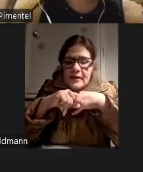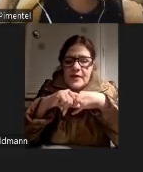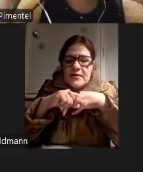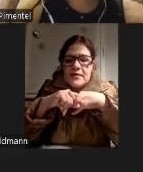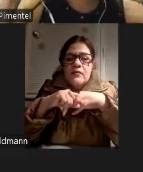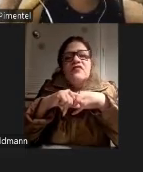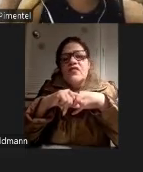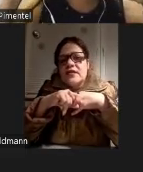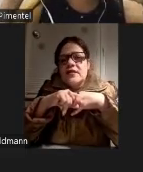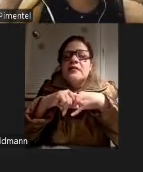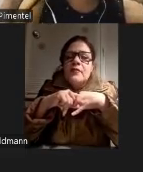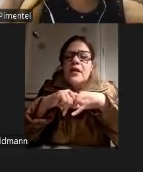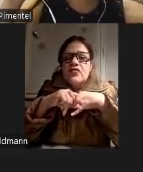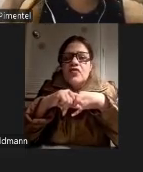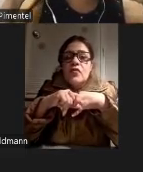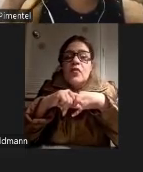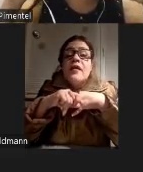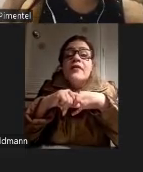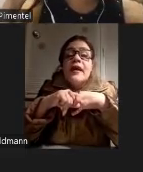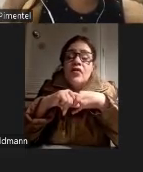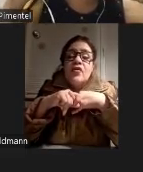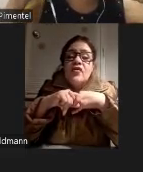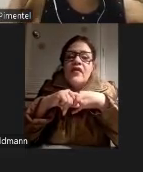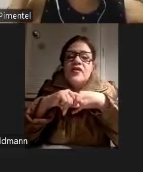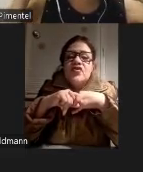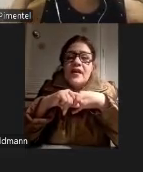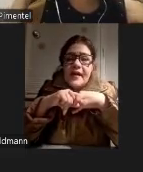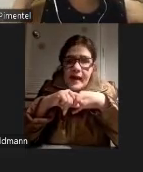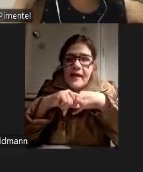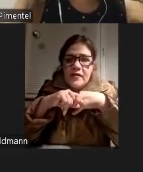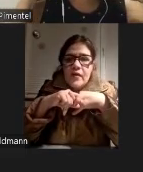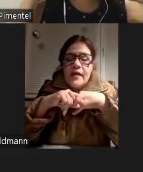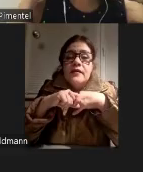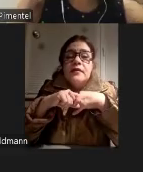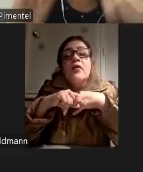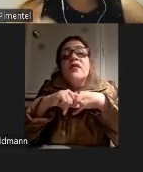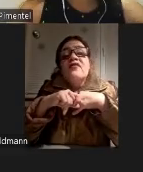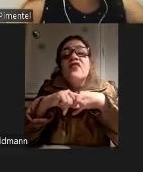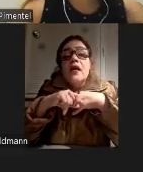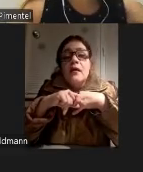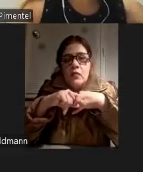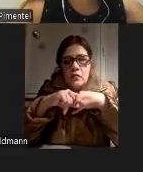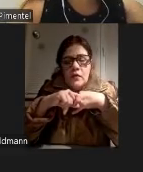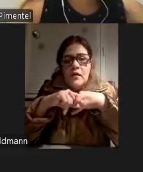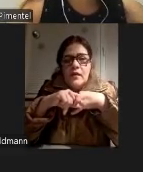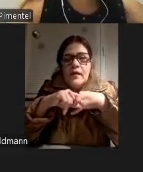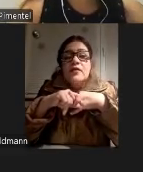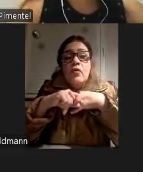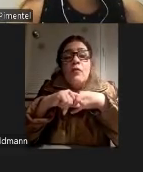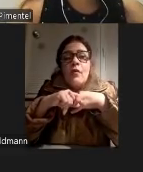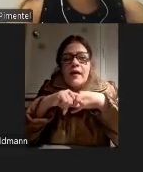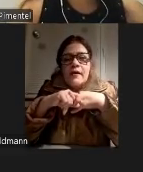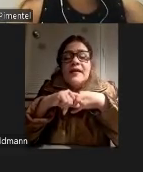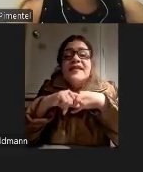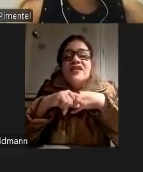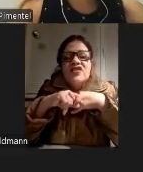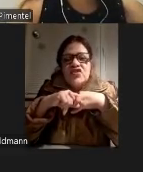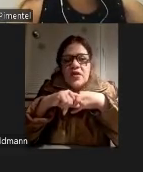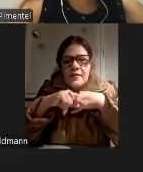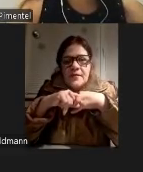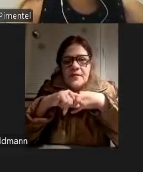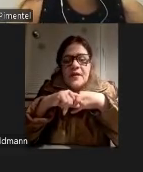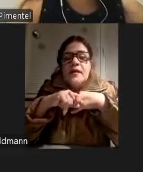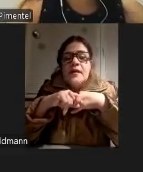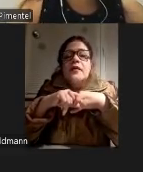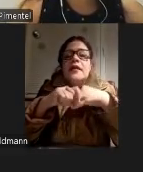serotoninérgica na depressão, influenciando também no sono. Aí o que é que o neurônio faz? Está errado, então eu inflamo. Ele toma um ar, ele